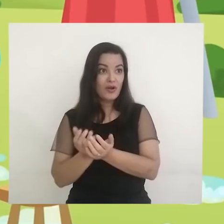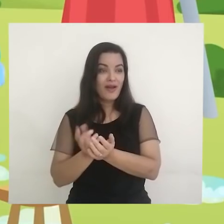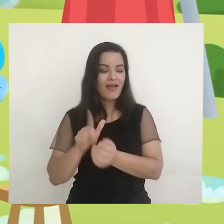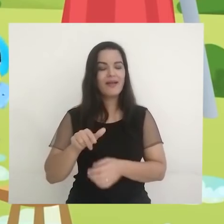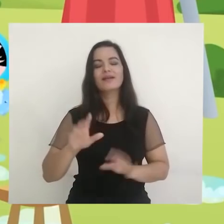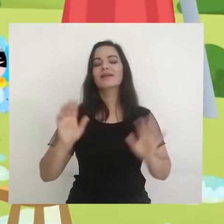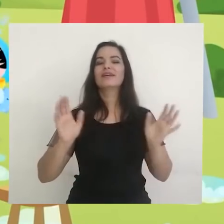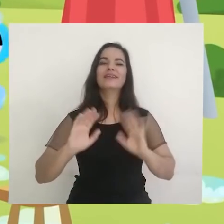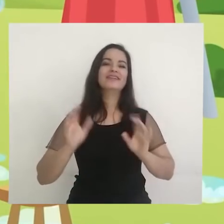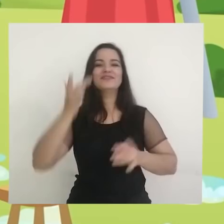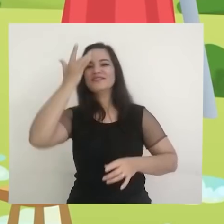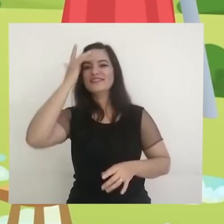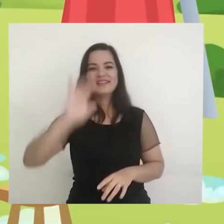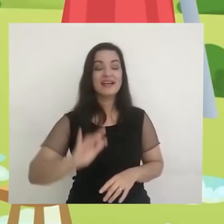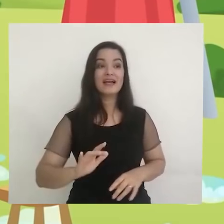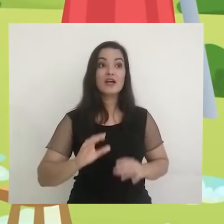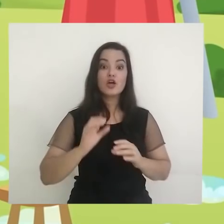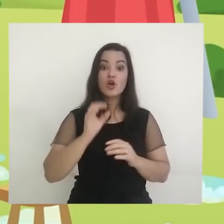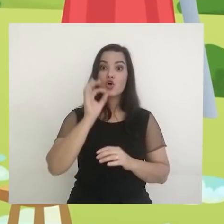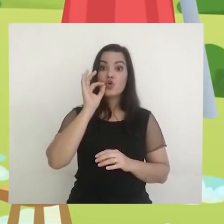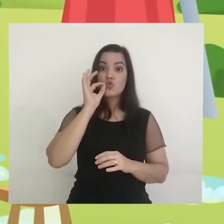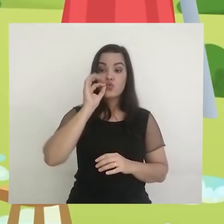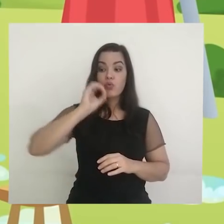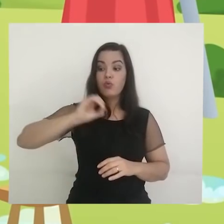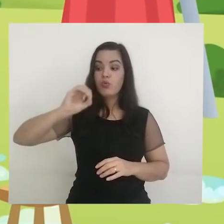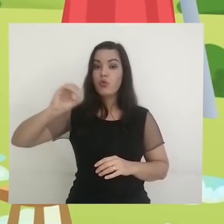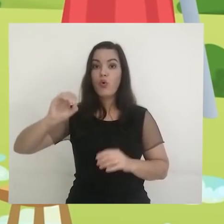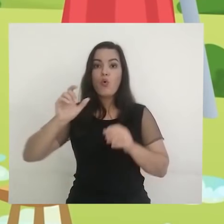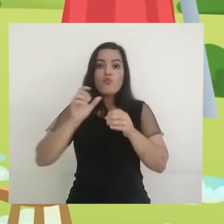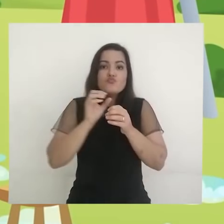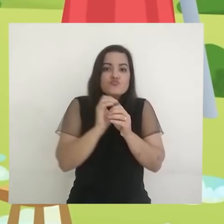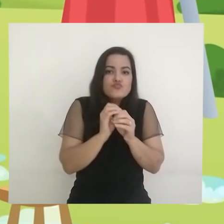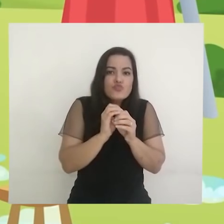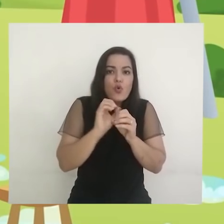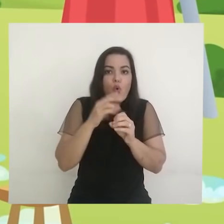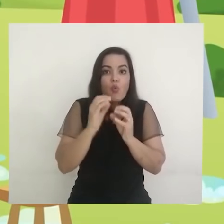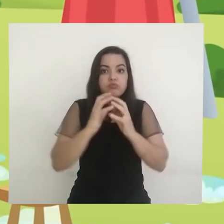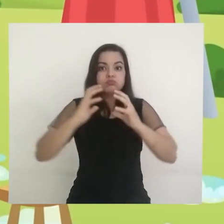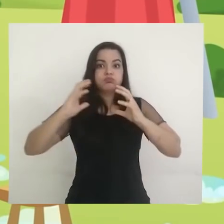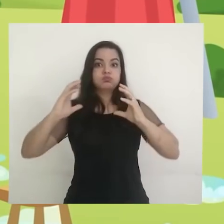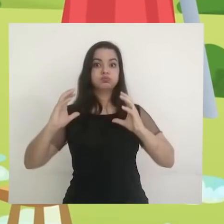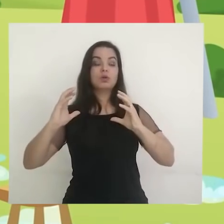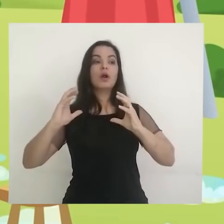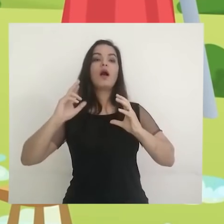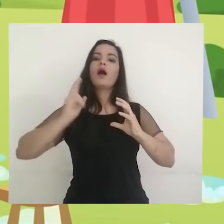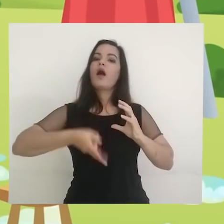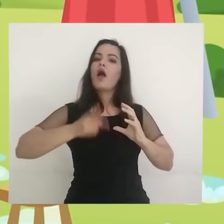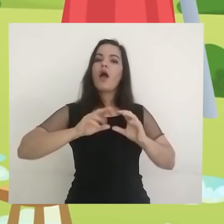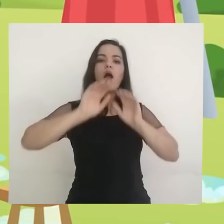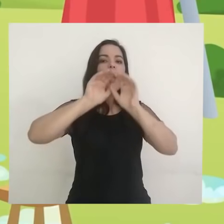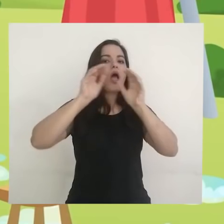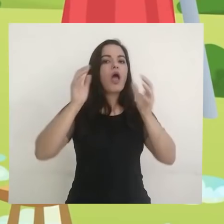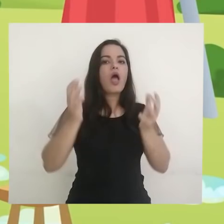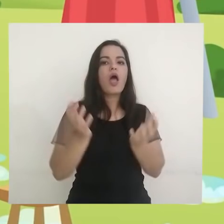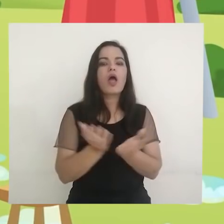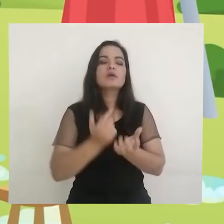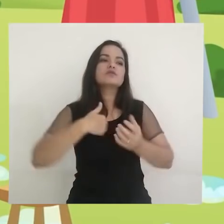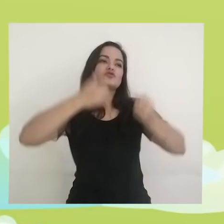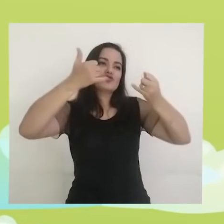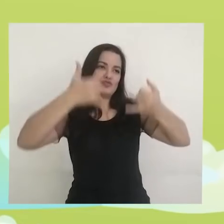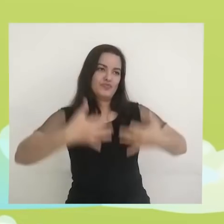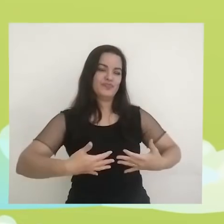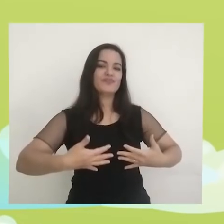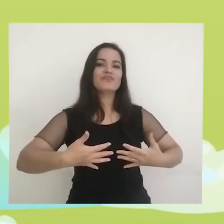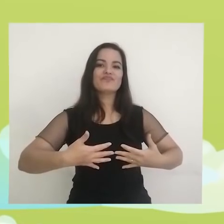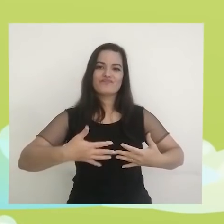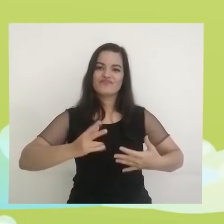Bolhas! Todas as bolhas, seja bolinha ou bolhão, eu vou explicar porque é sempre redonda a bolha de